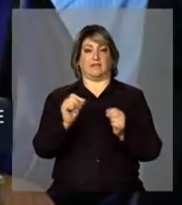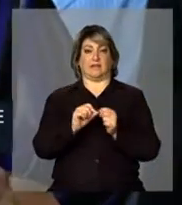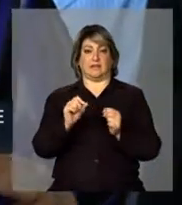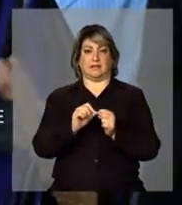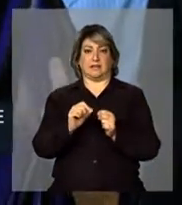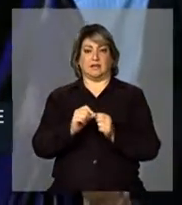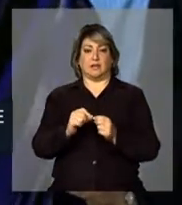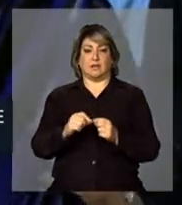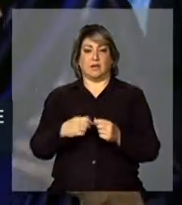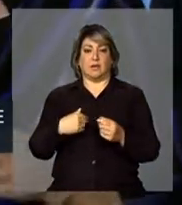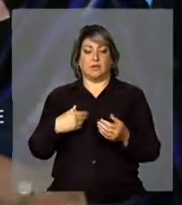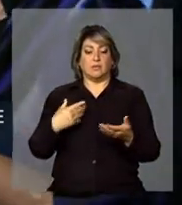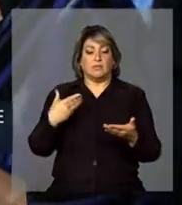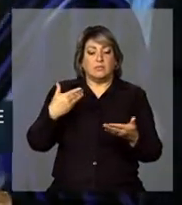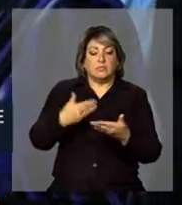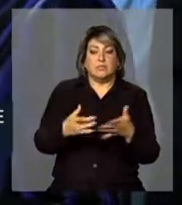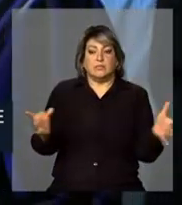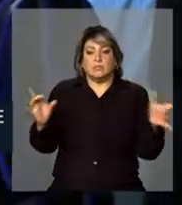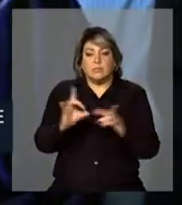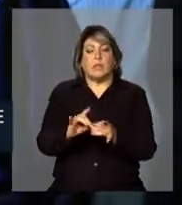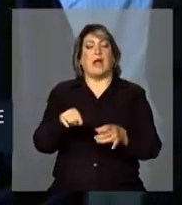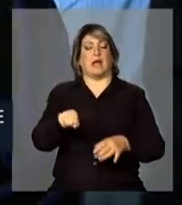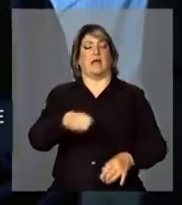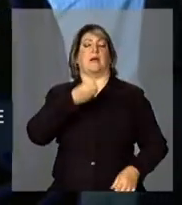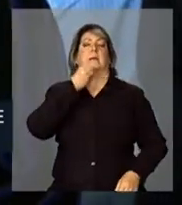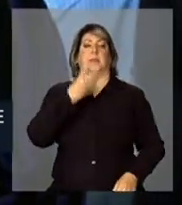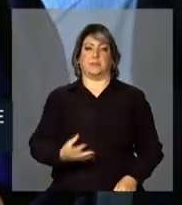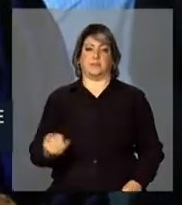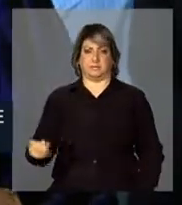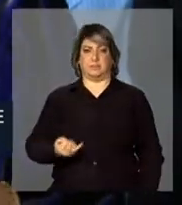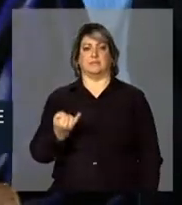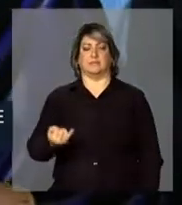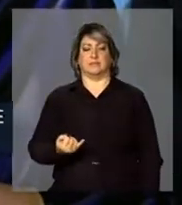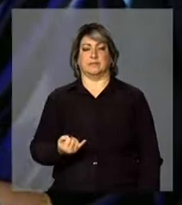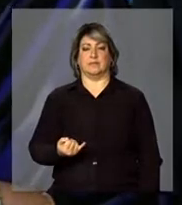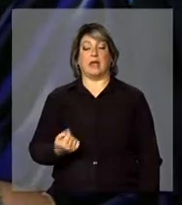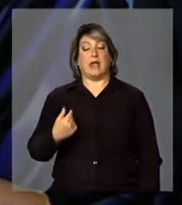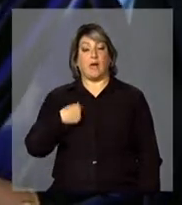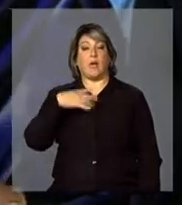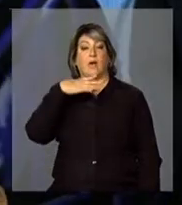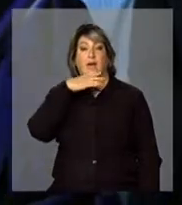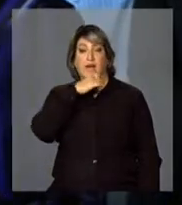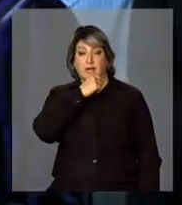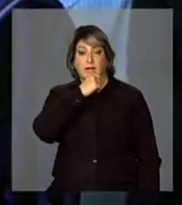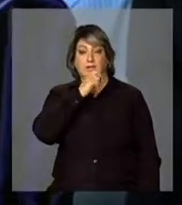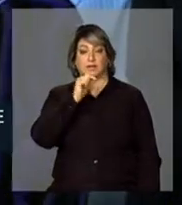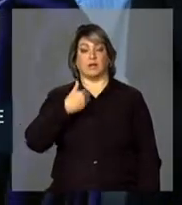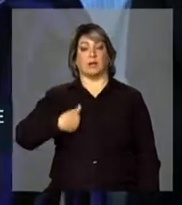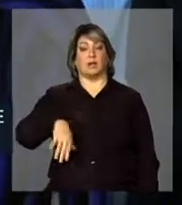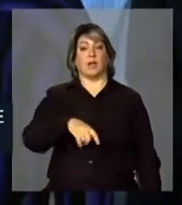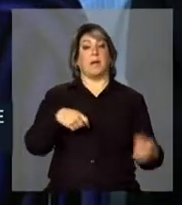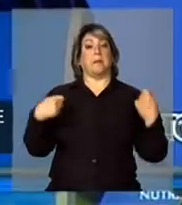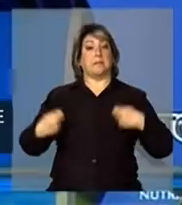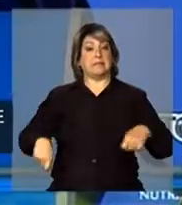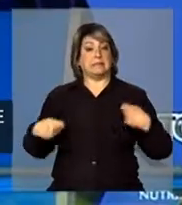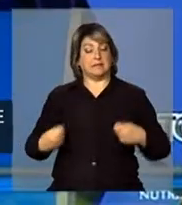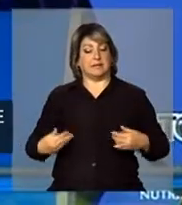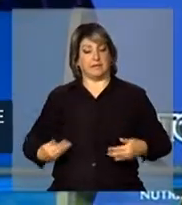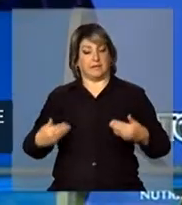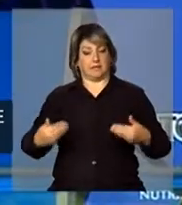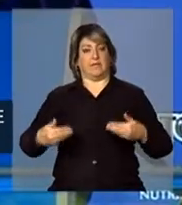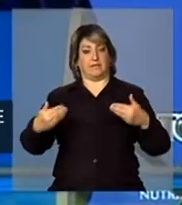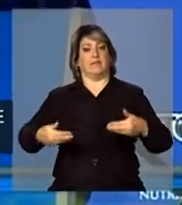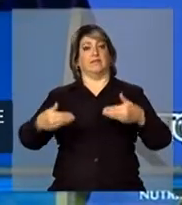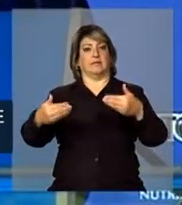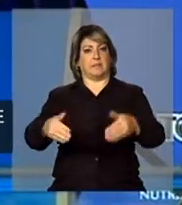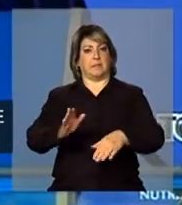aproximação, o resultado é o melhor possível. E eu acho que nós temos de dar alguns passos nessa área.